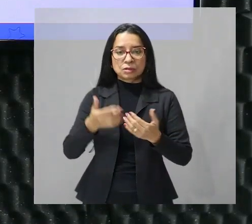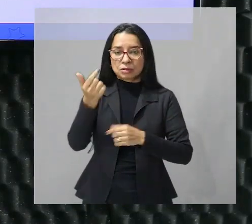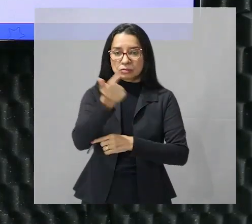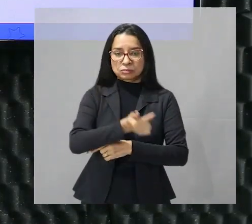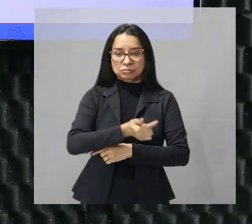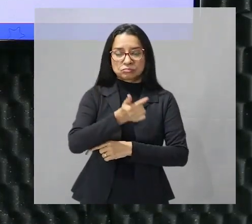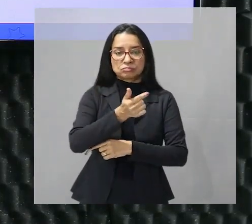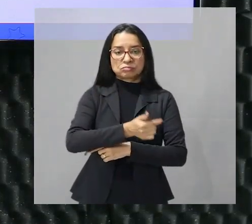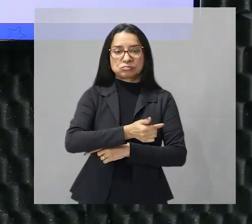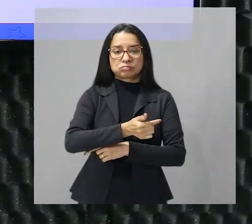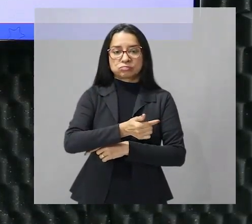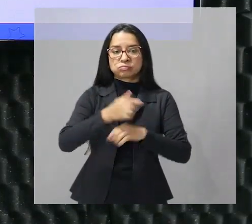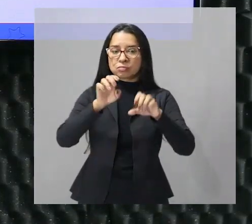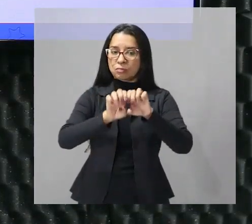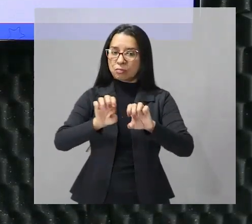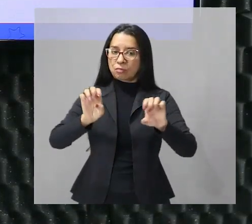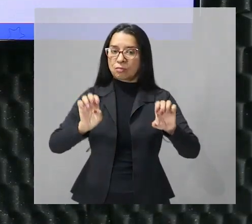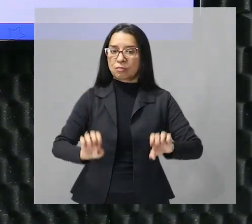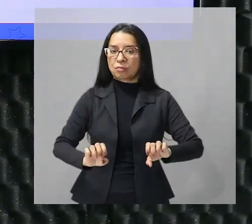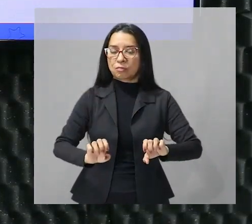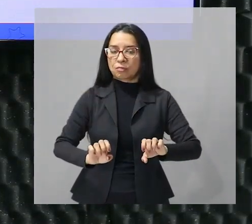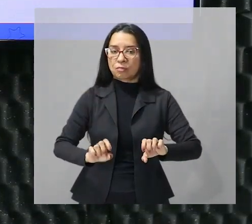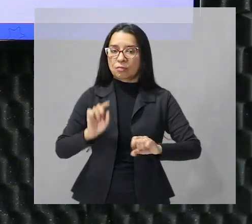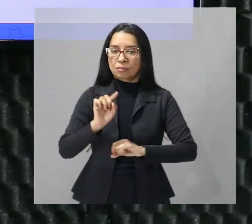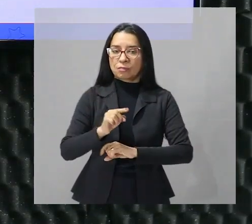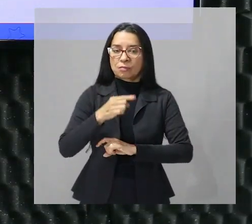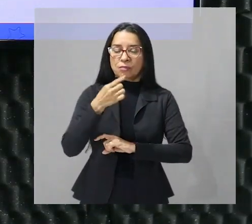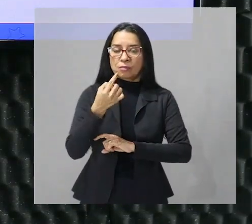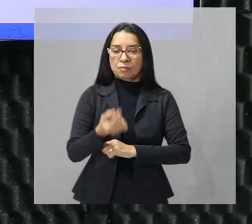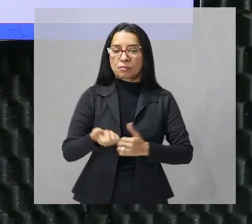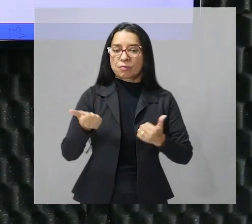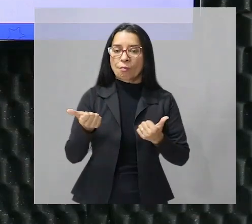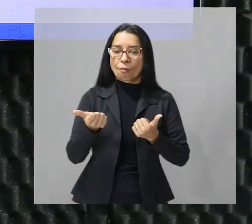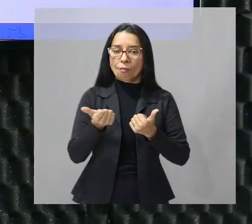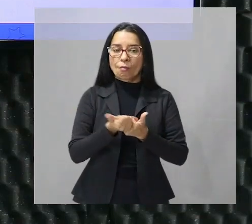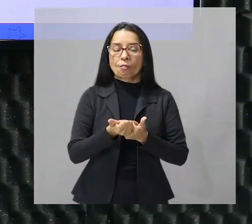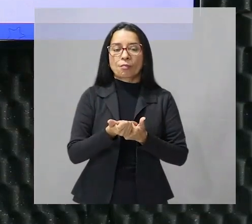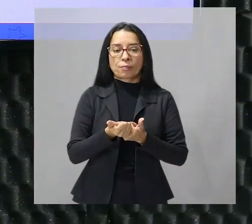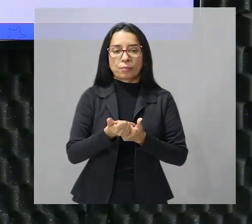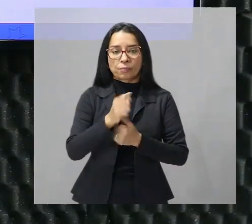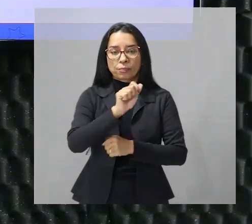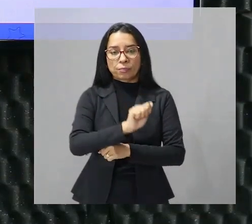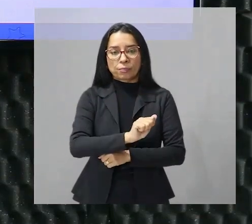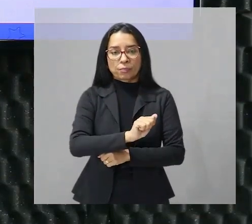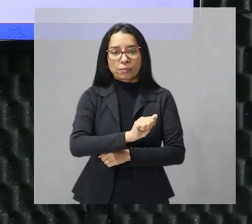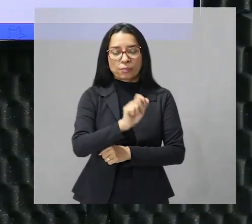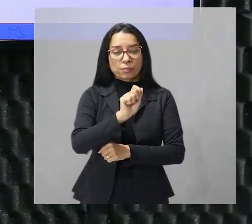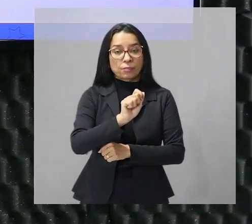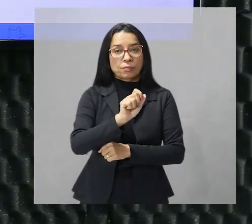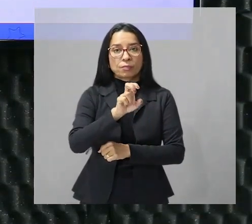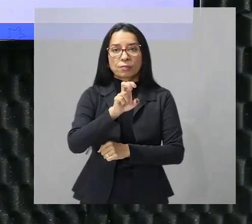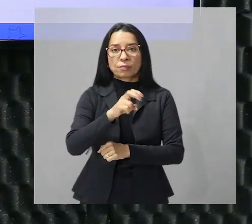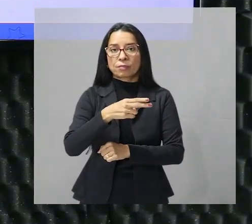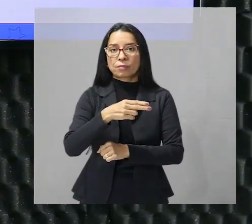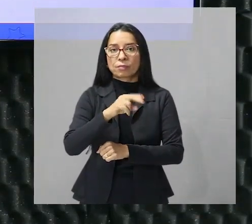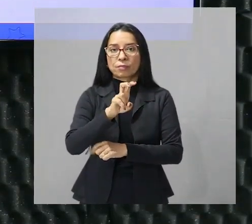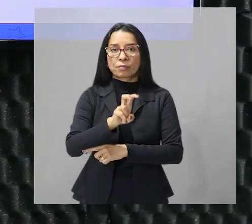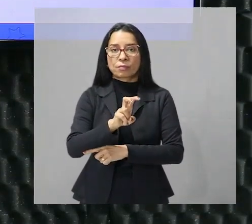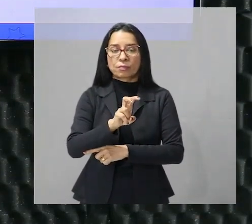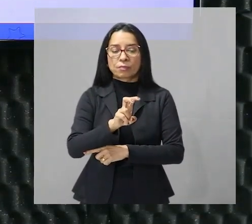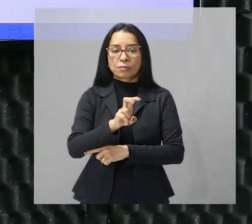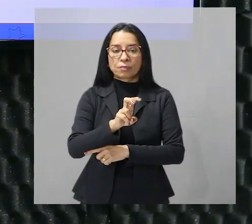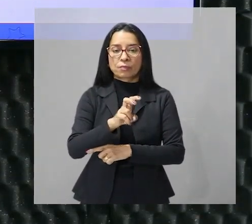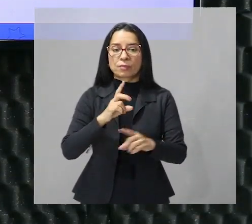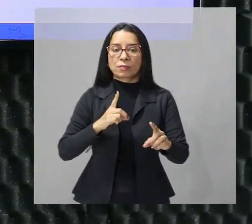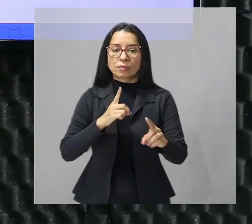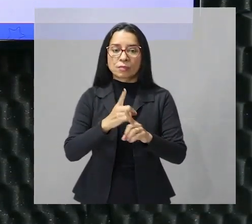segunda expressão, tá? E nela nós vamos substituir esse A, que é 5 correspondente, tá?